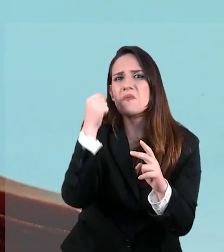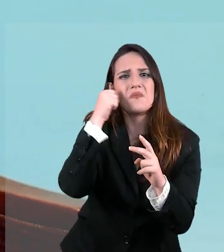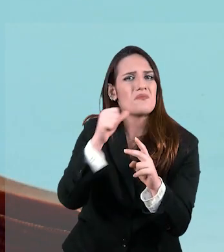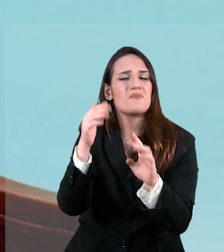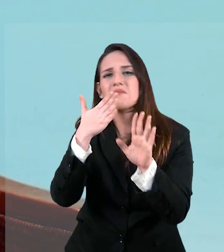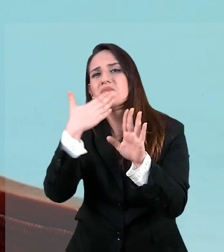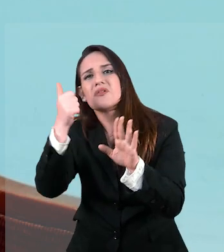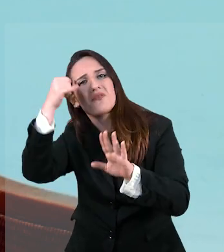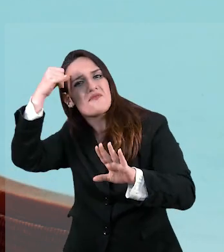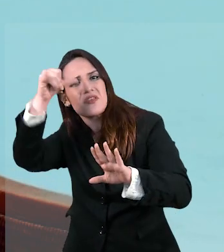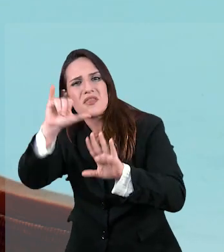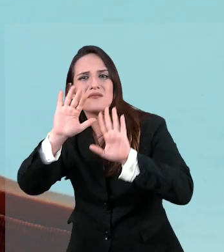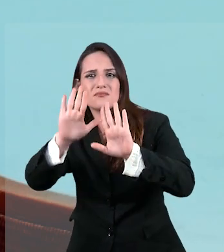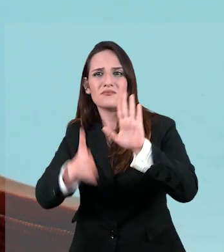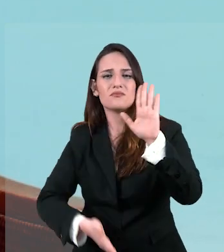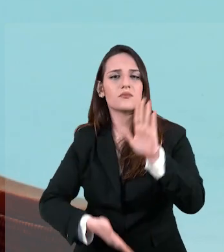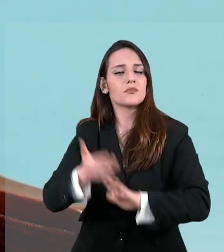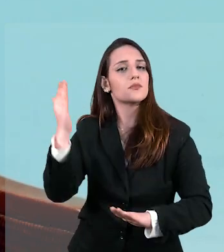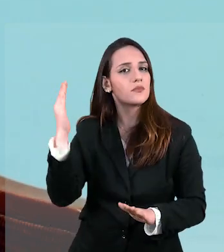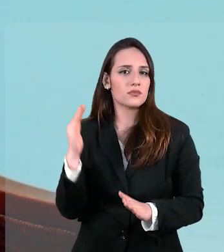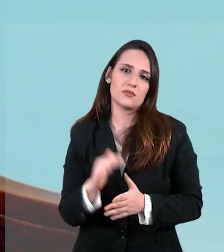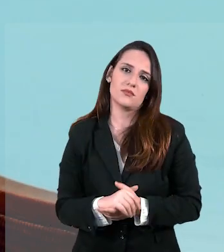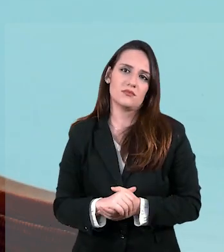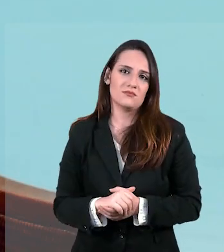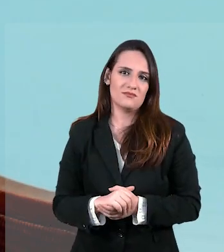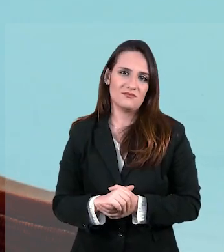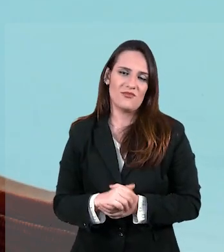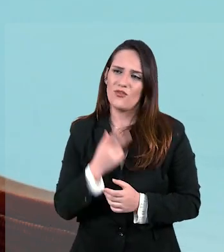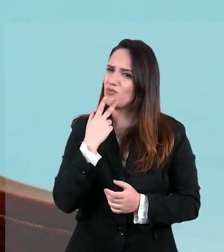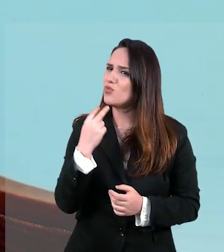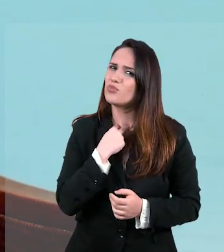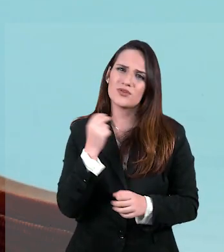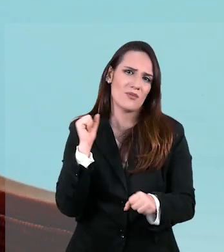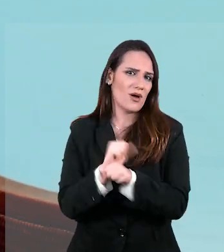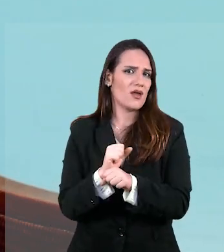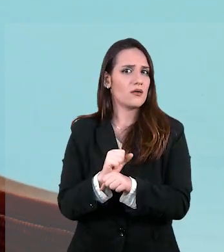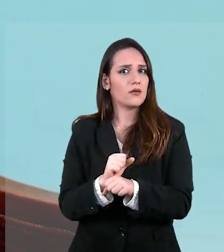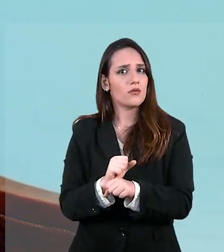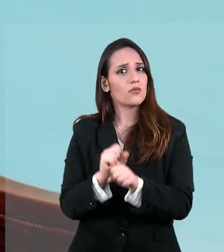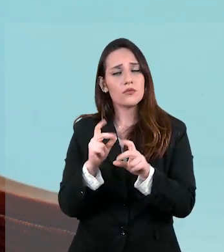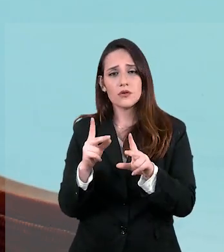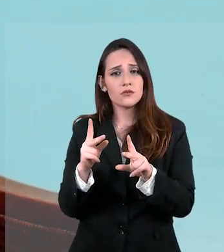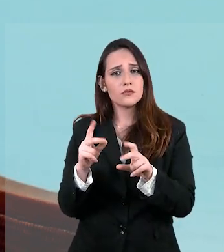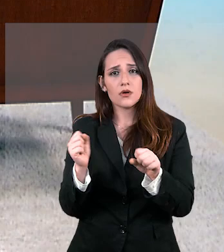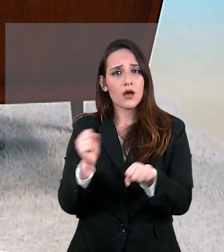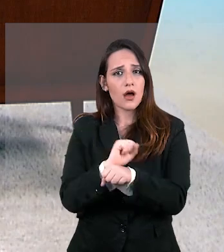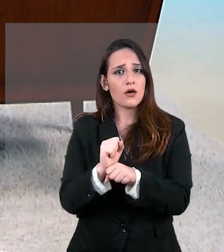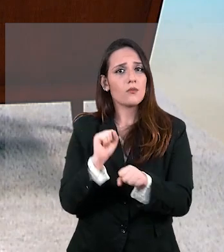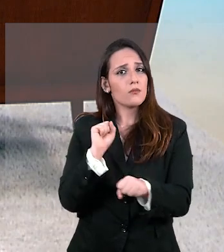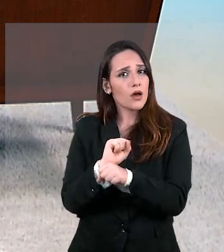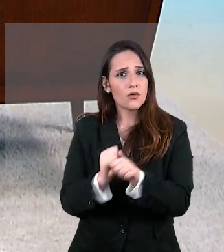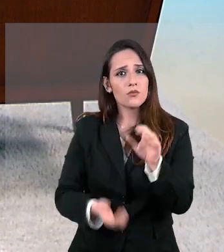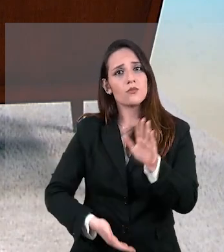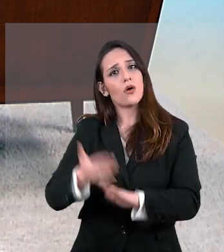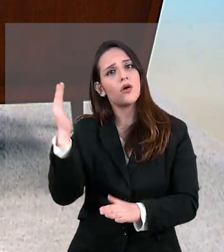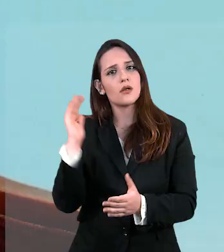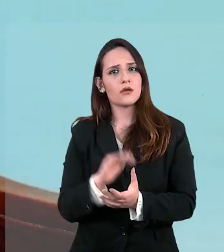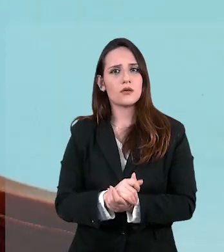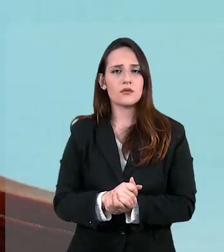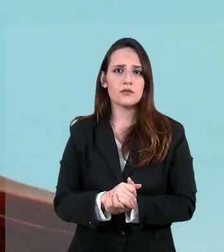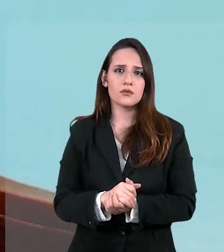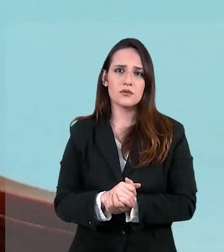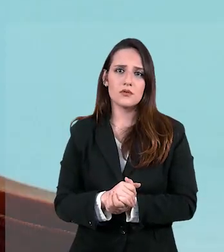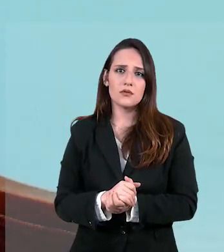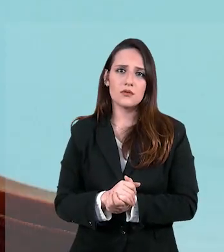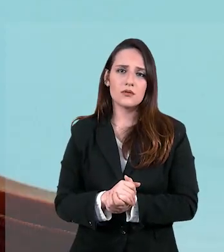eles falaram que era briga de marido e mulher e eles não deveriam ter parado. E eles entraram no carro e foram embora. E